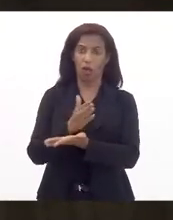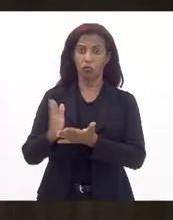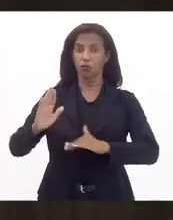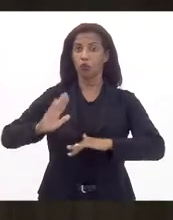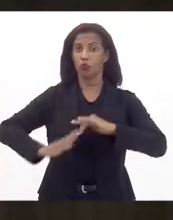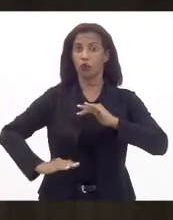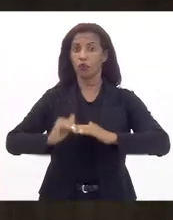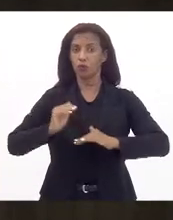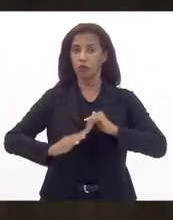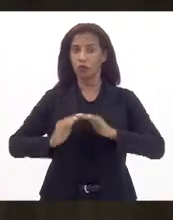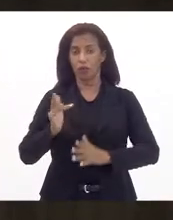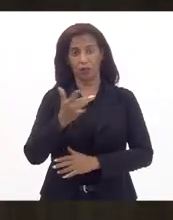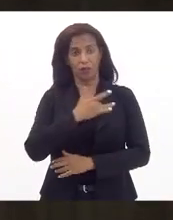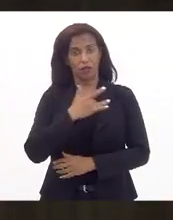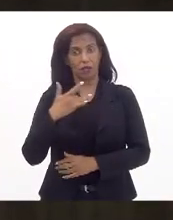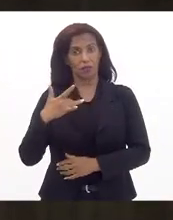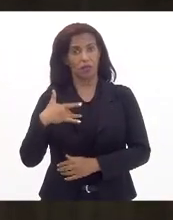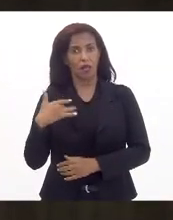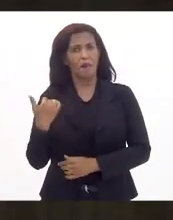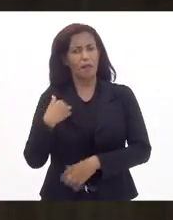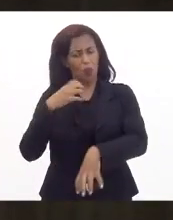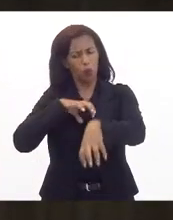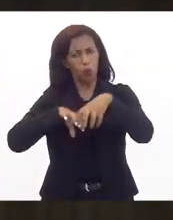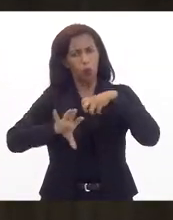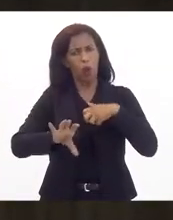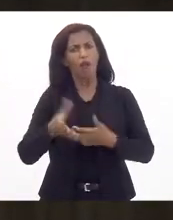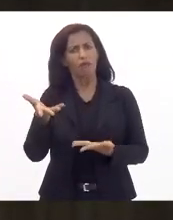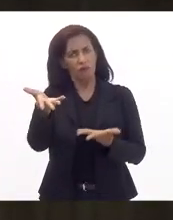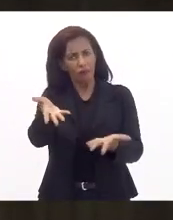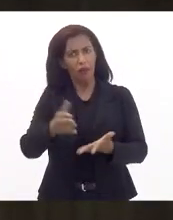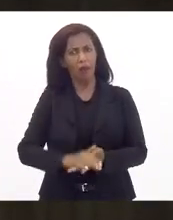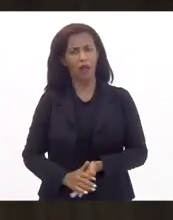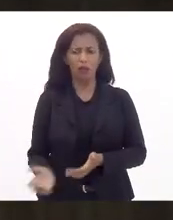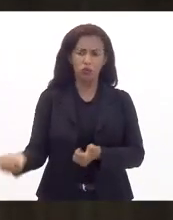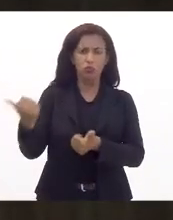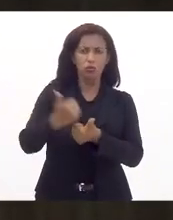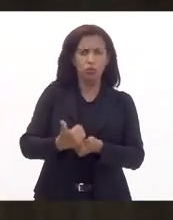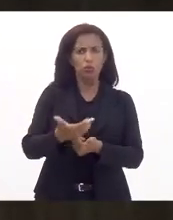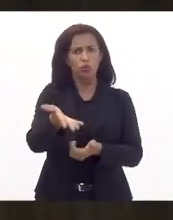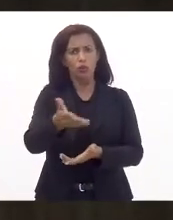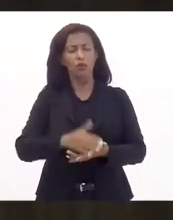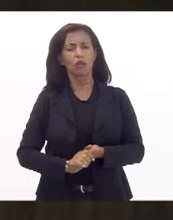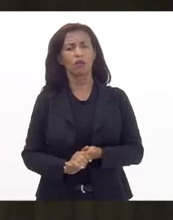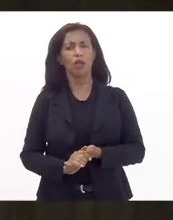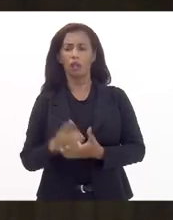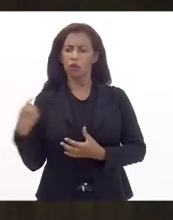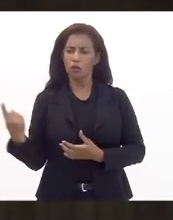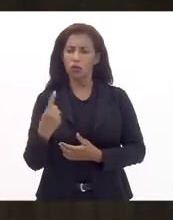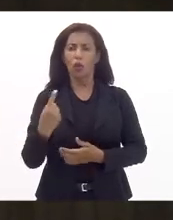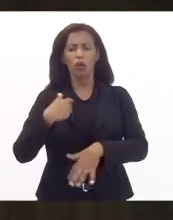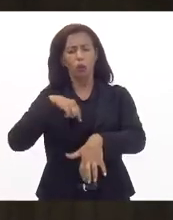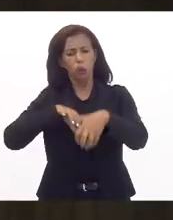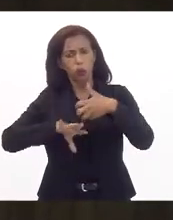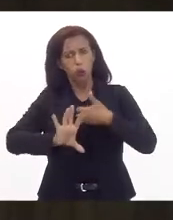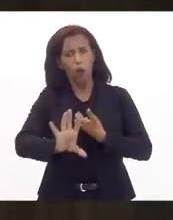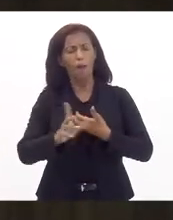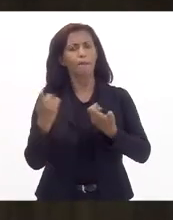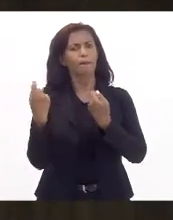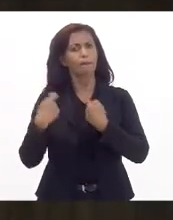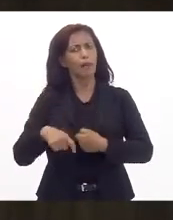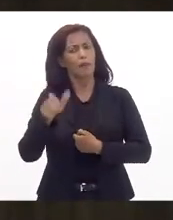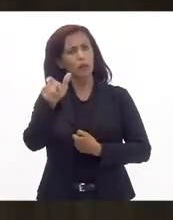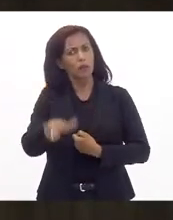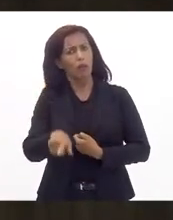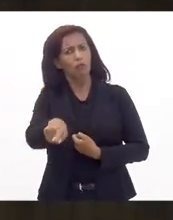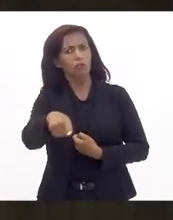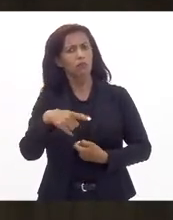alguns funcionários Augusto massahud empatia é se colocar no lugar do próximo mas temos que nos colocava usado próximo porque